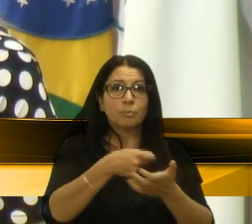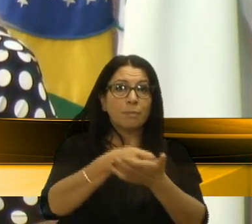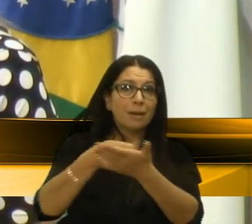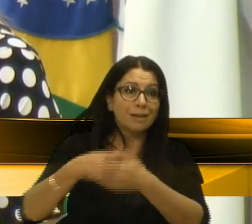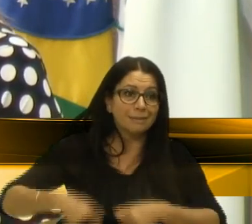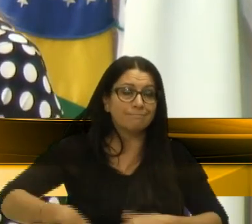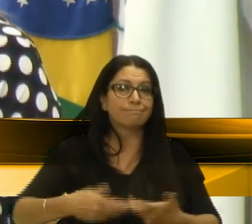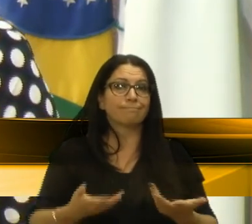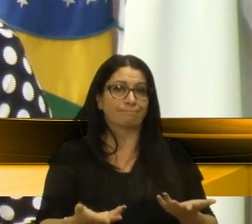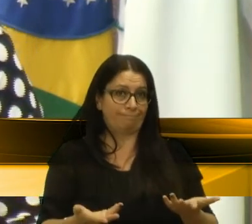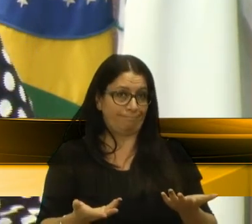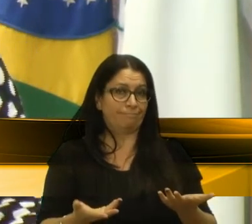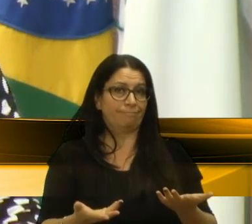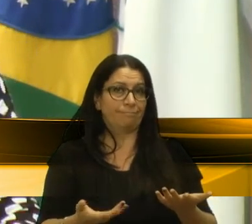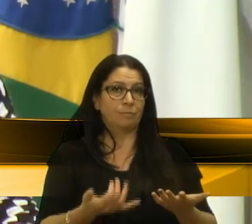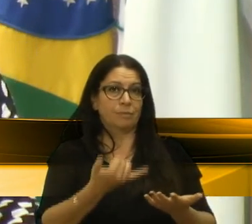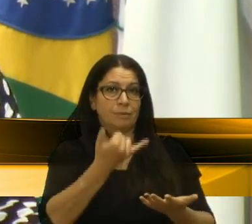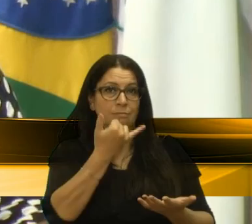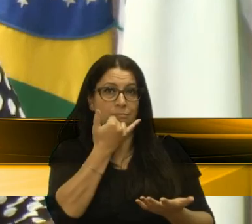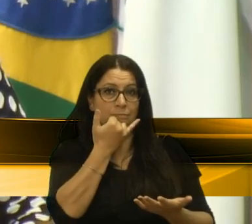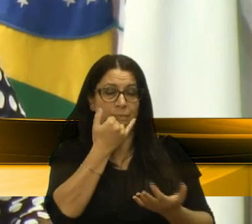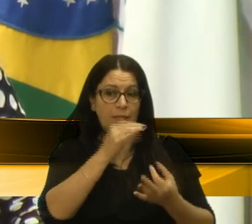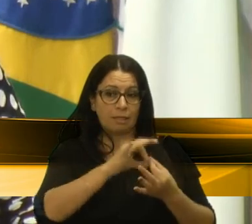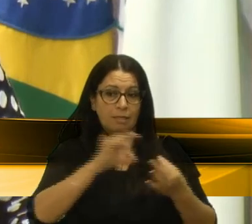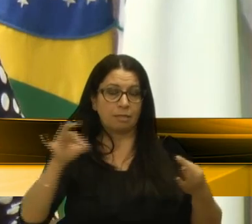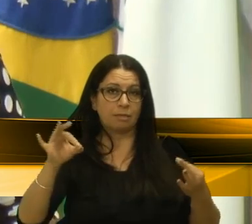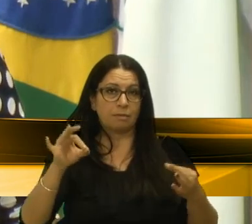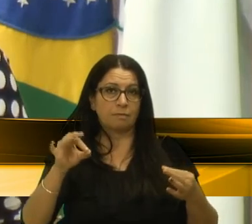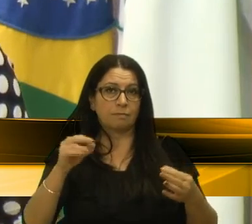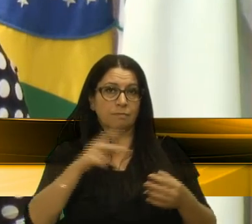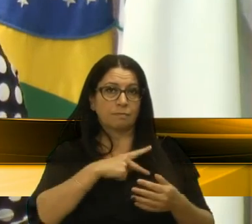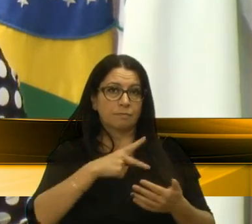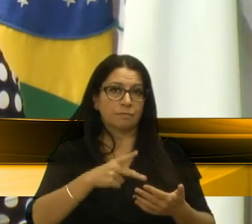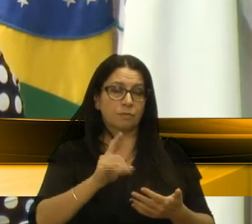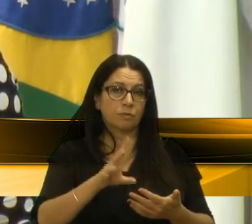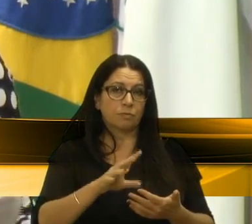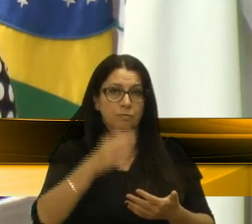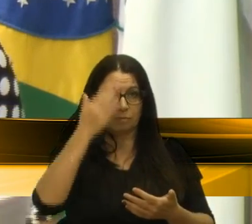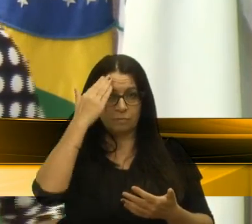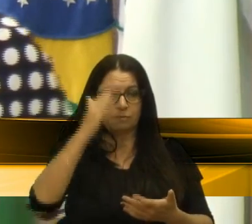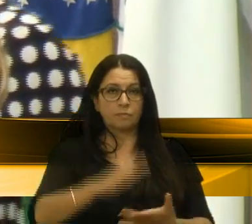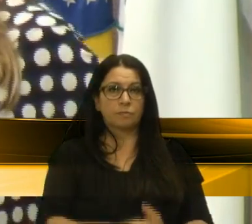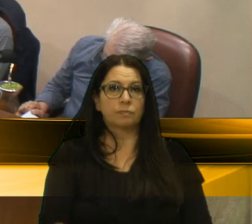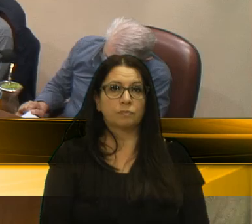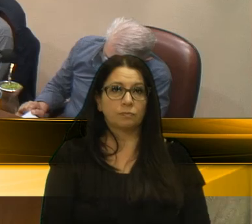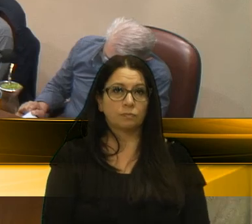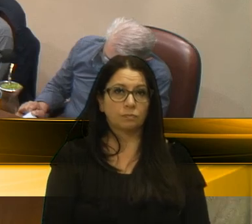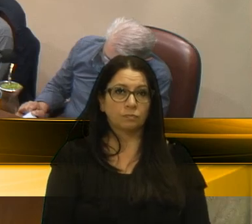despesas. Desculpa ter me estendido, presidente. Era isso. Muito obrigada.